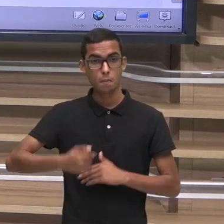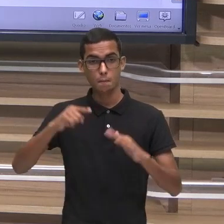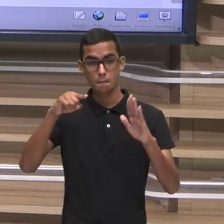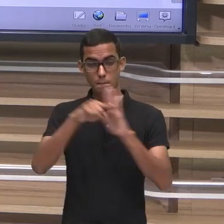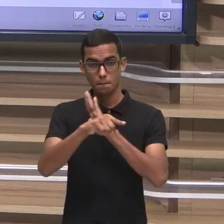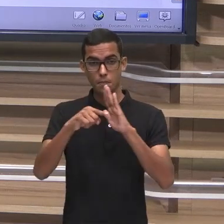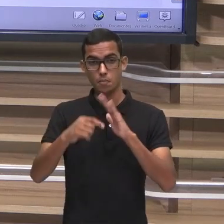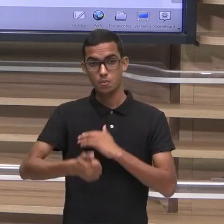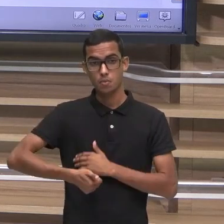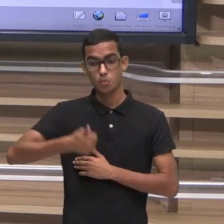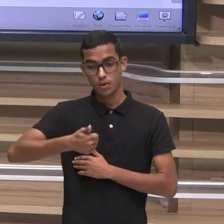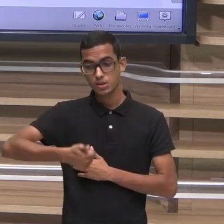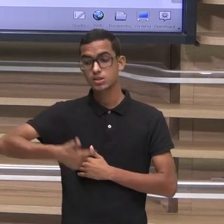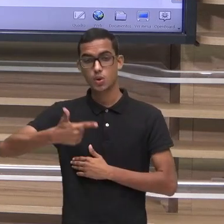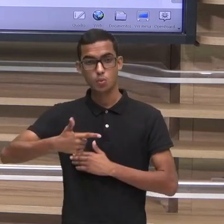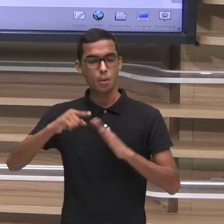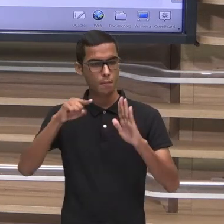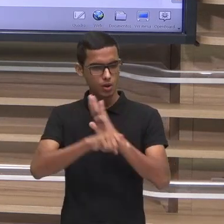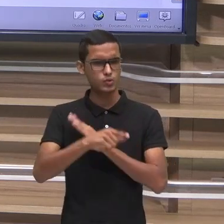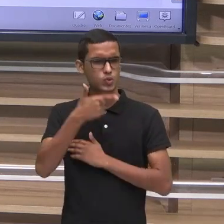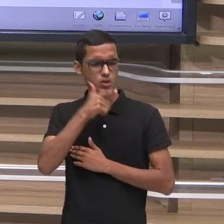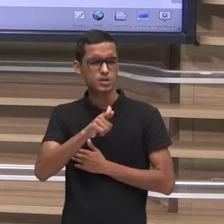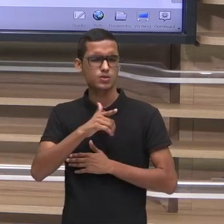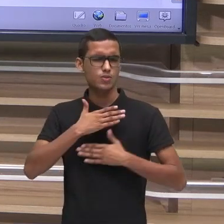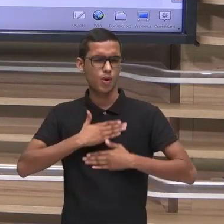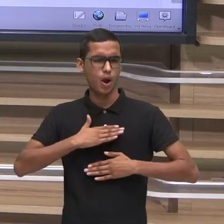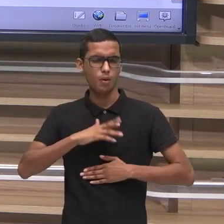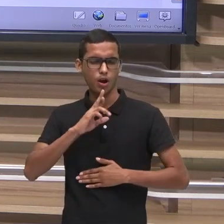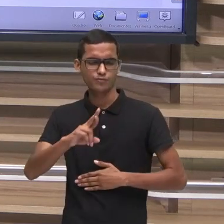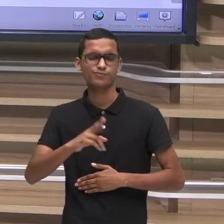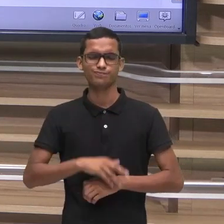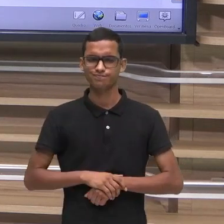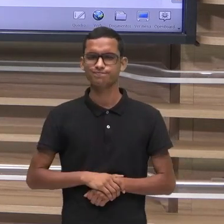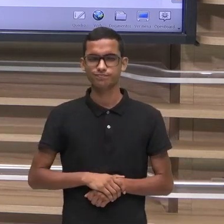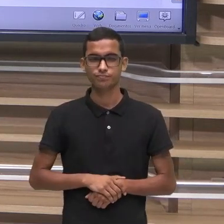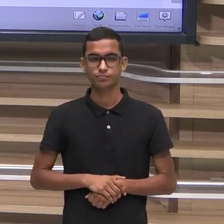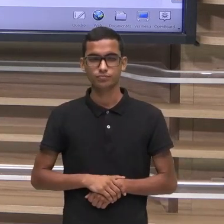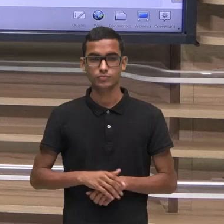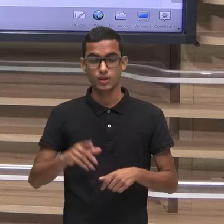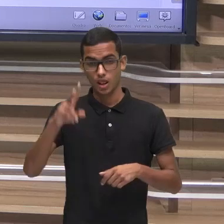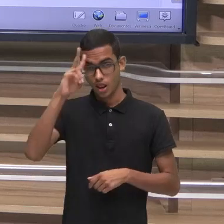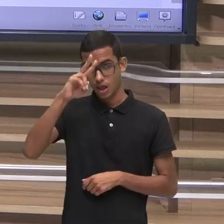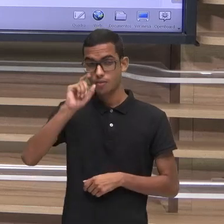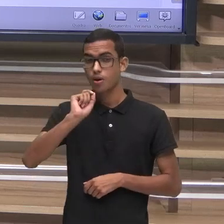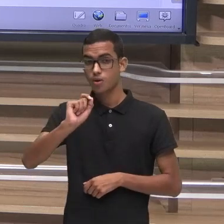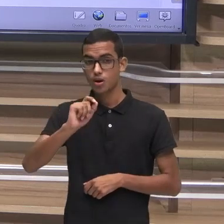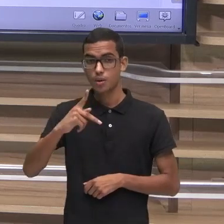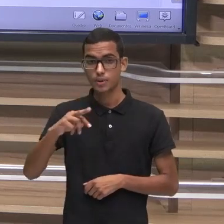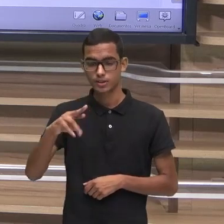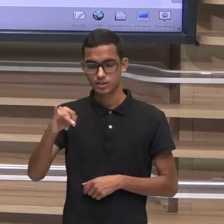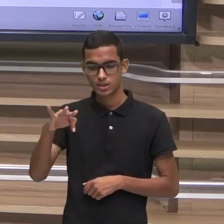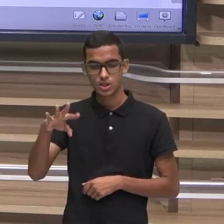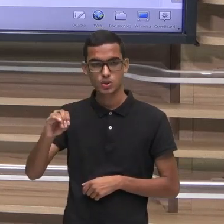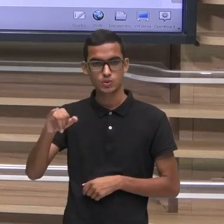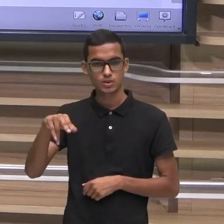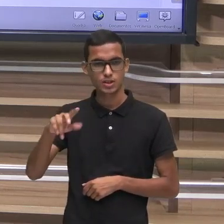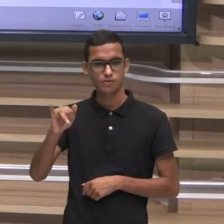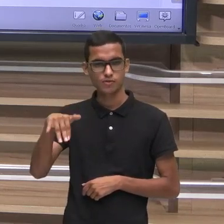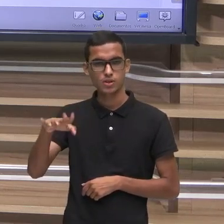questões de língua espanhola, né? E lembrando a vocês que pretérito indefinido, ele sempre